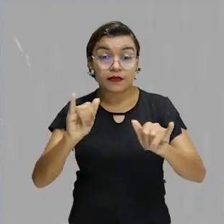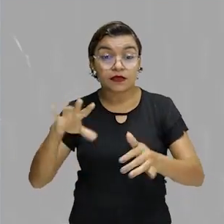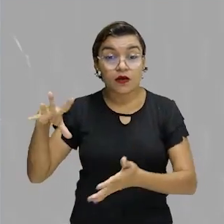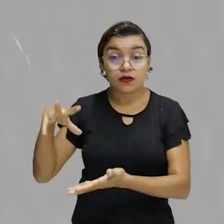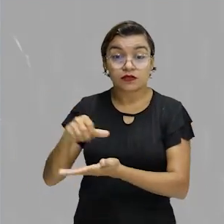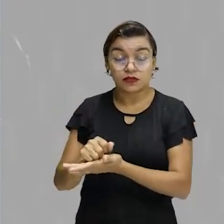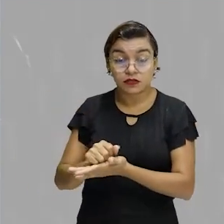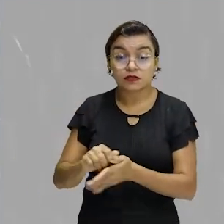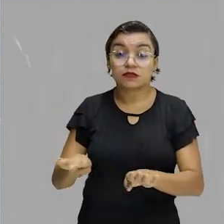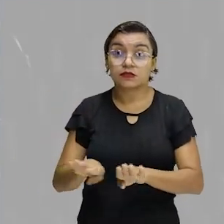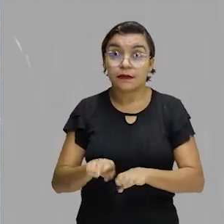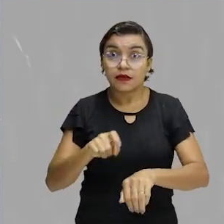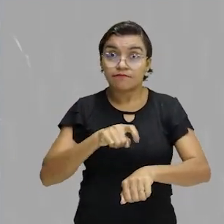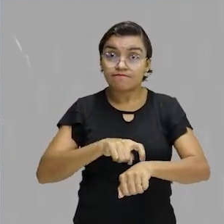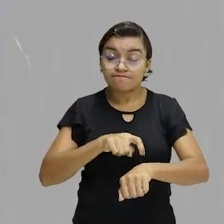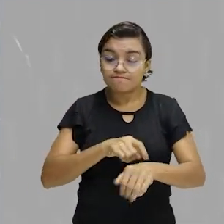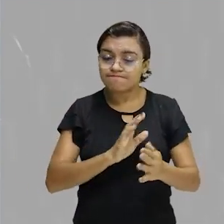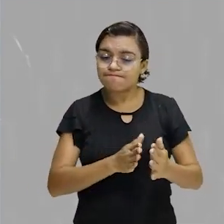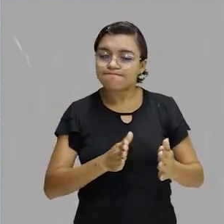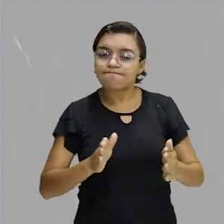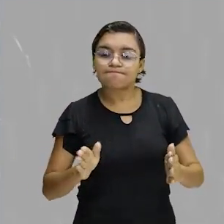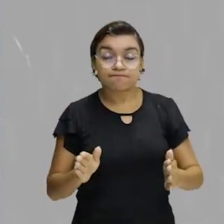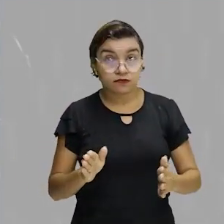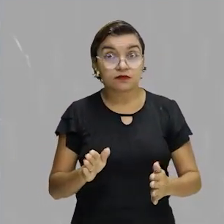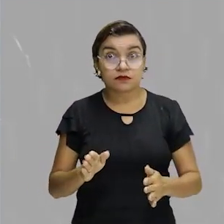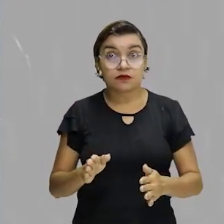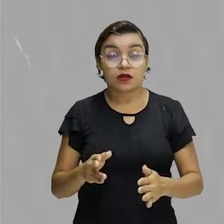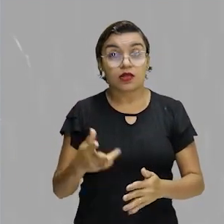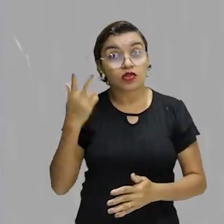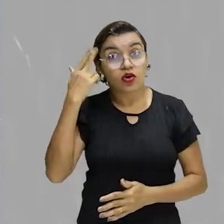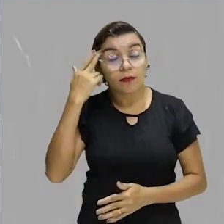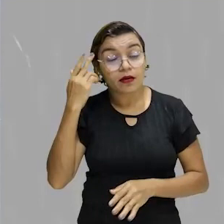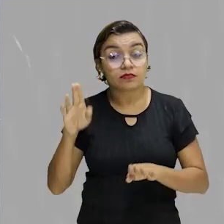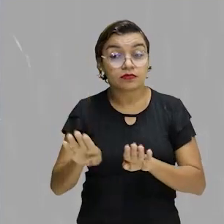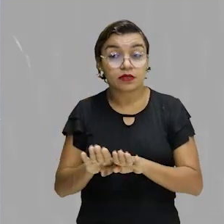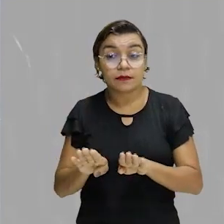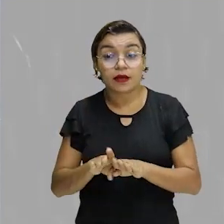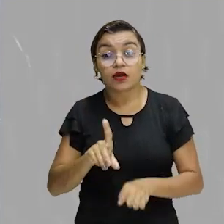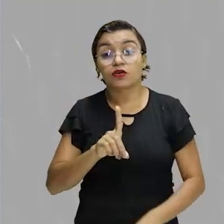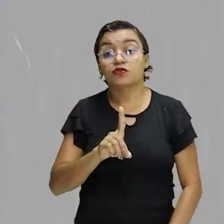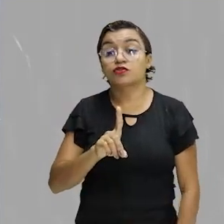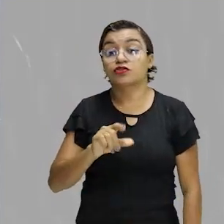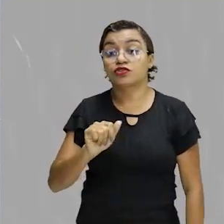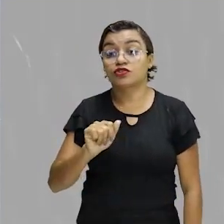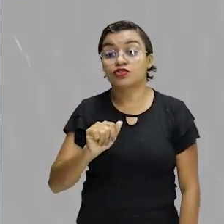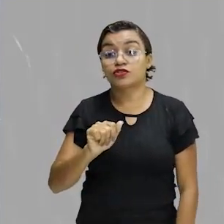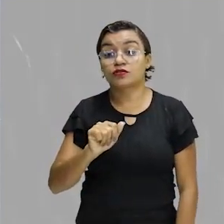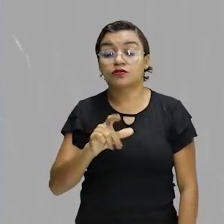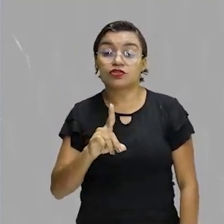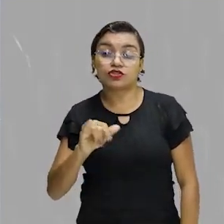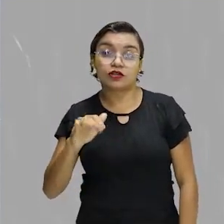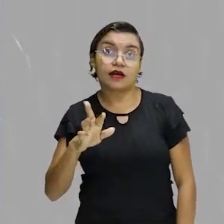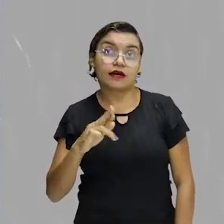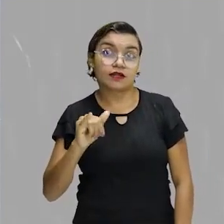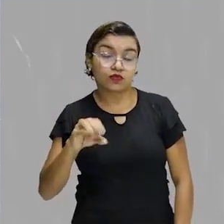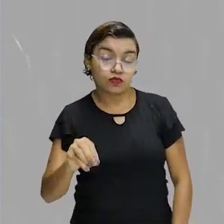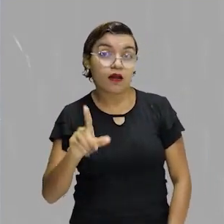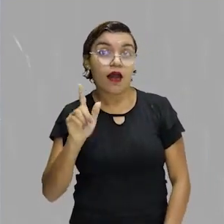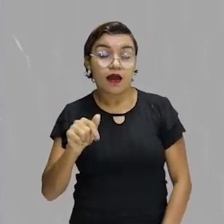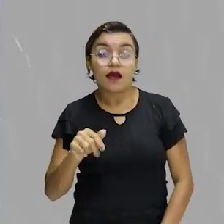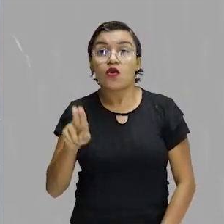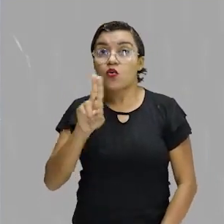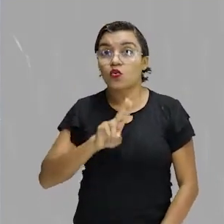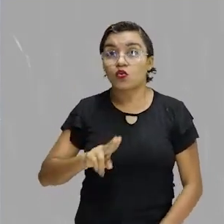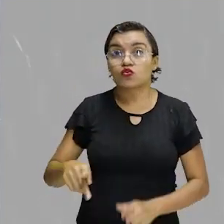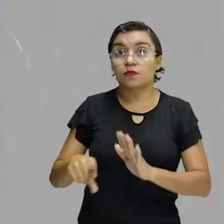em ordem cronológica e você vê que normalmente o diário é para uso do próprio autor. Na